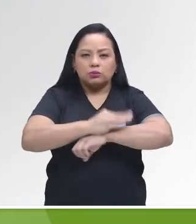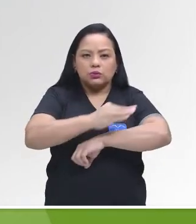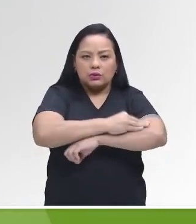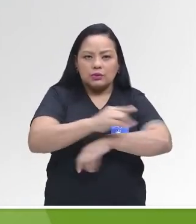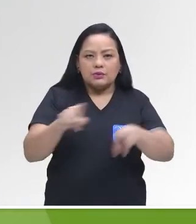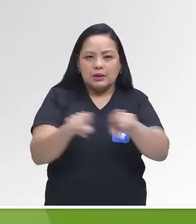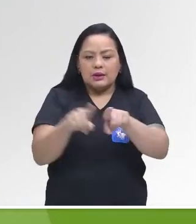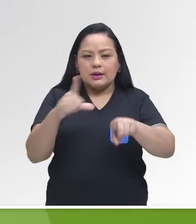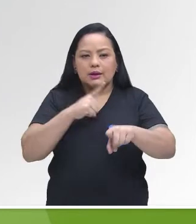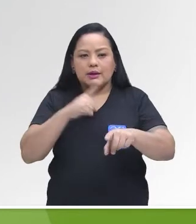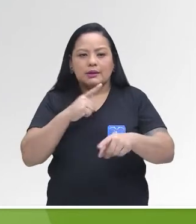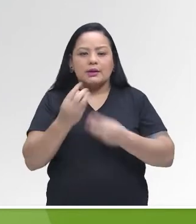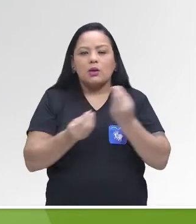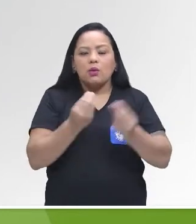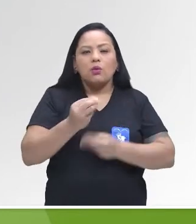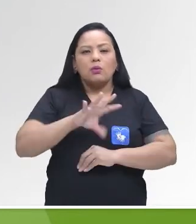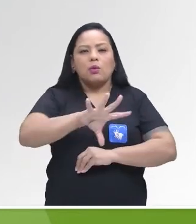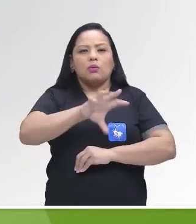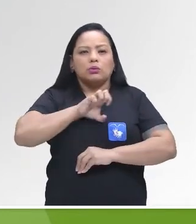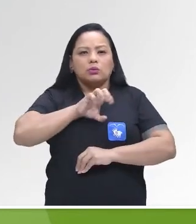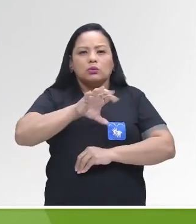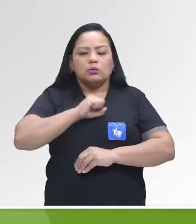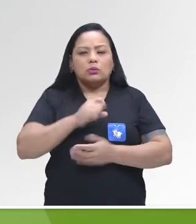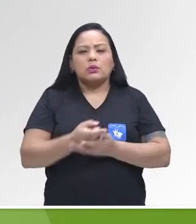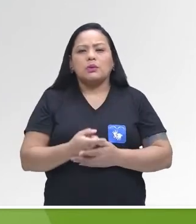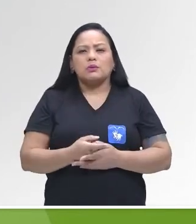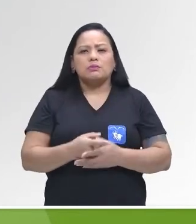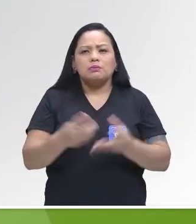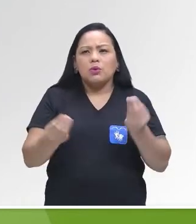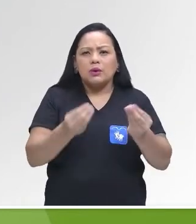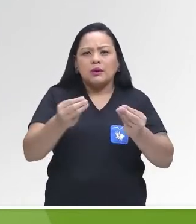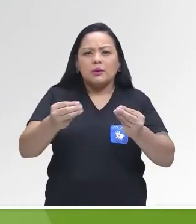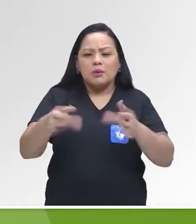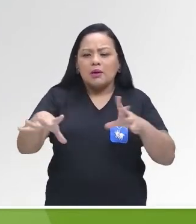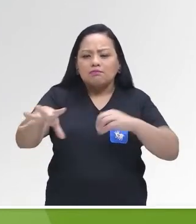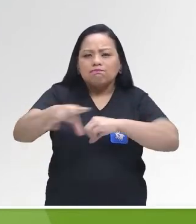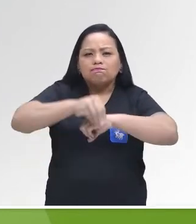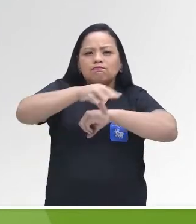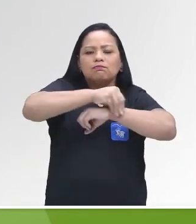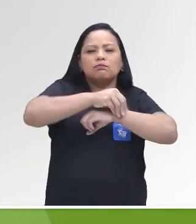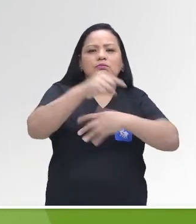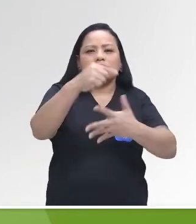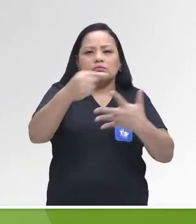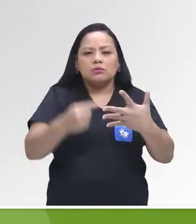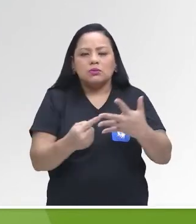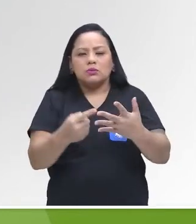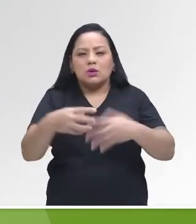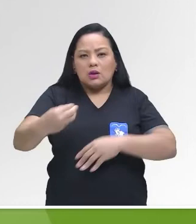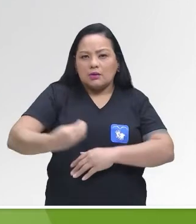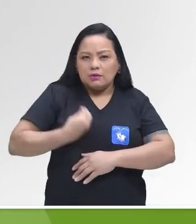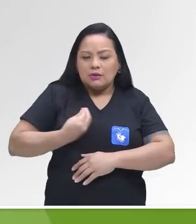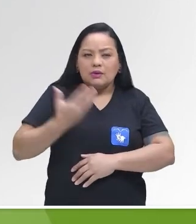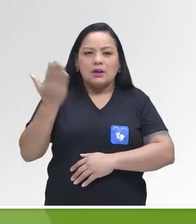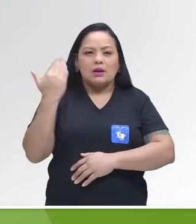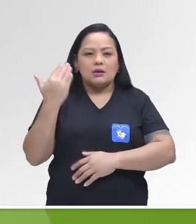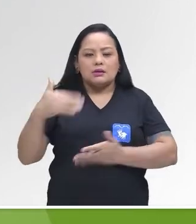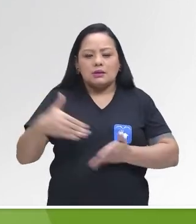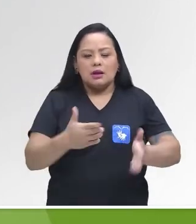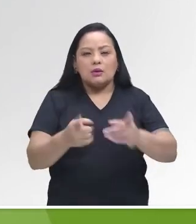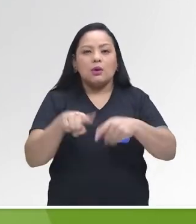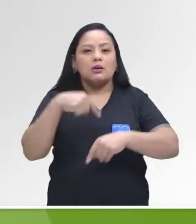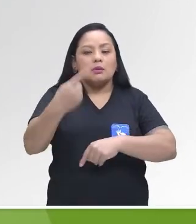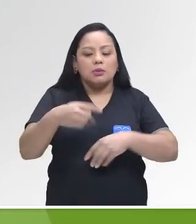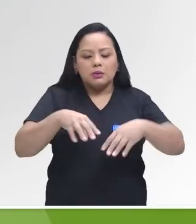têm essas respirações porque elas vão se complementar, né? Então, ora ele viveu no ambiente aquático e depois ele foi para o